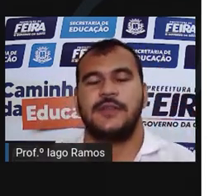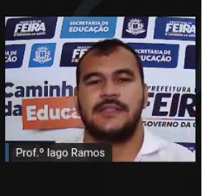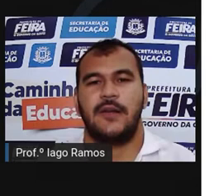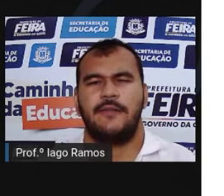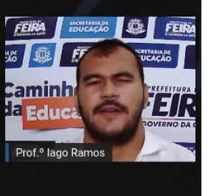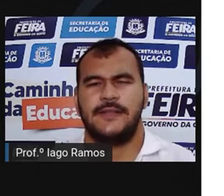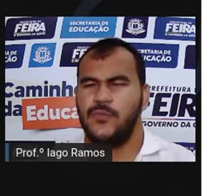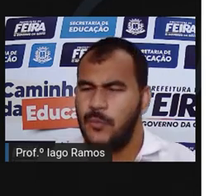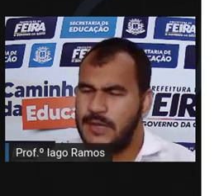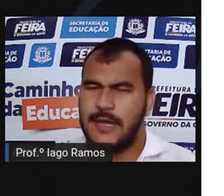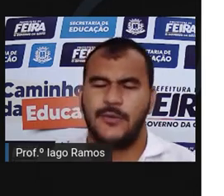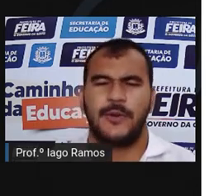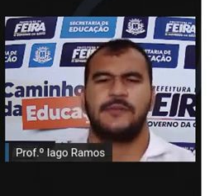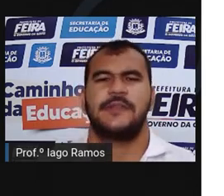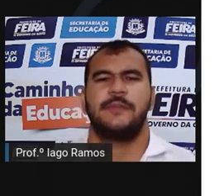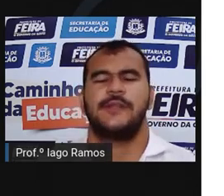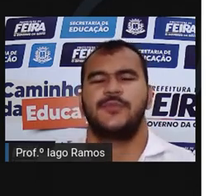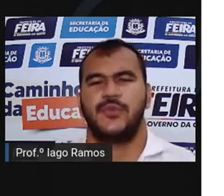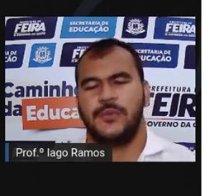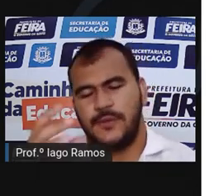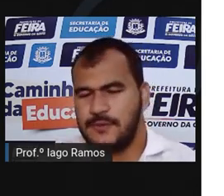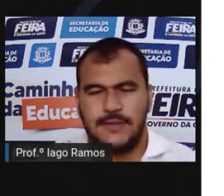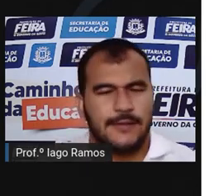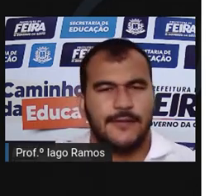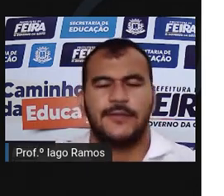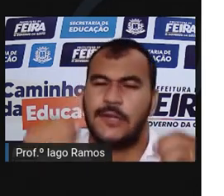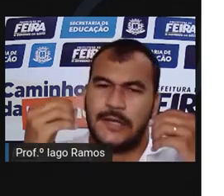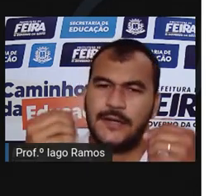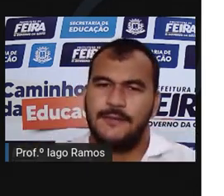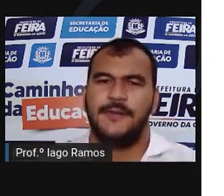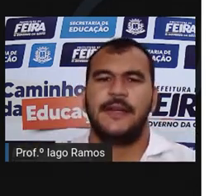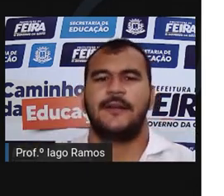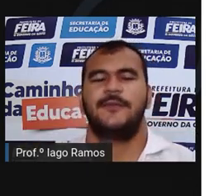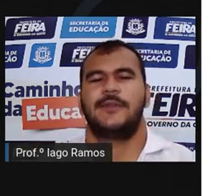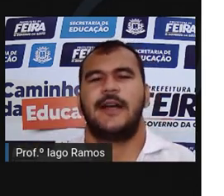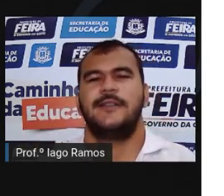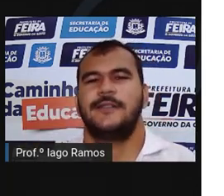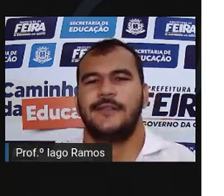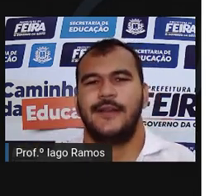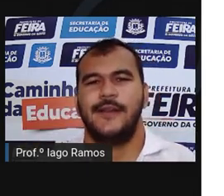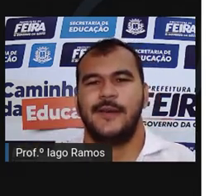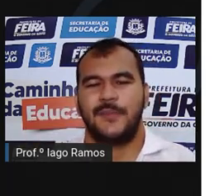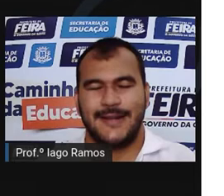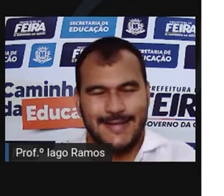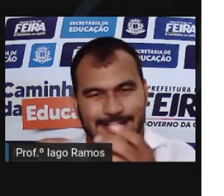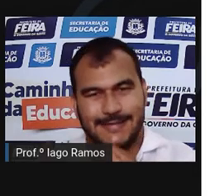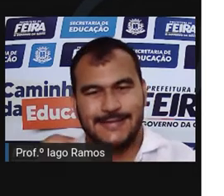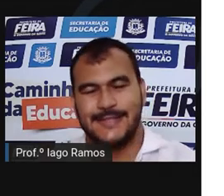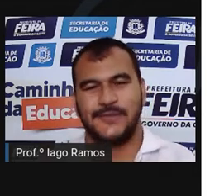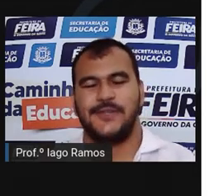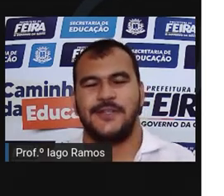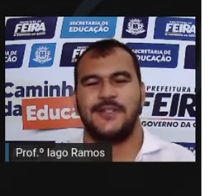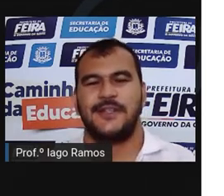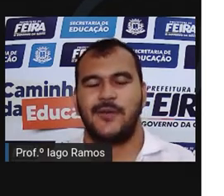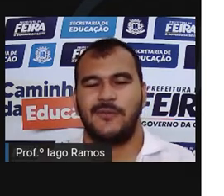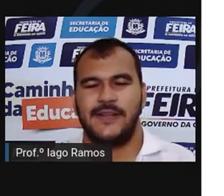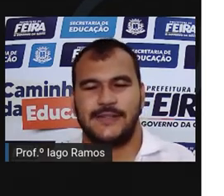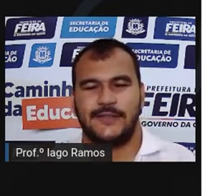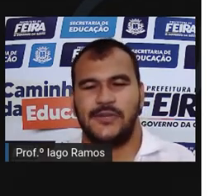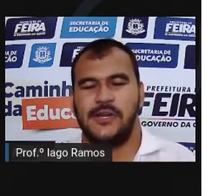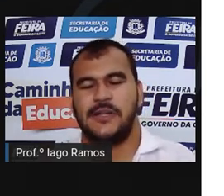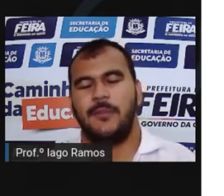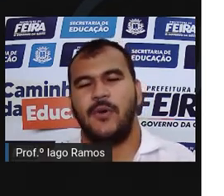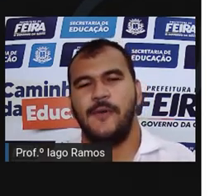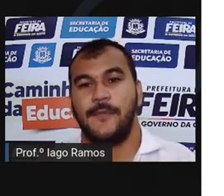aí assistindo essa aula fazer um comentário para você mesmo sobre o que você tá vendo fica à vontade né Para dar essa sensação de que a gente